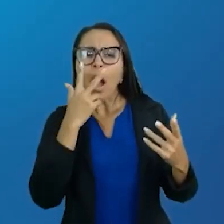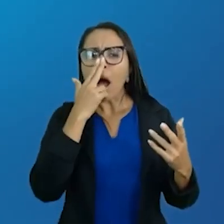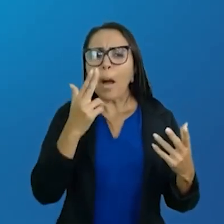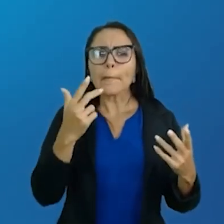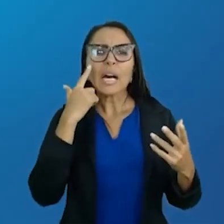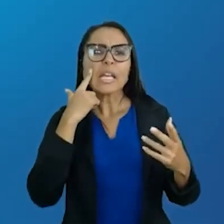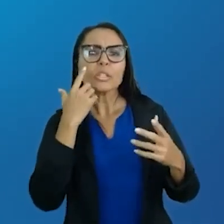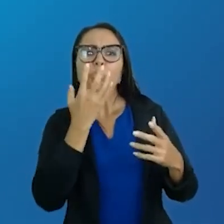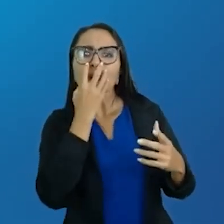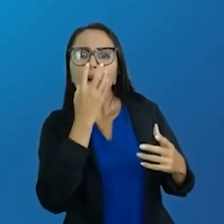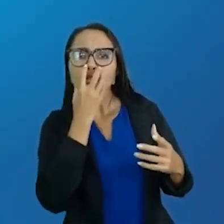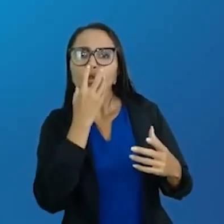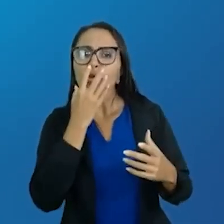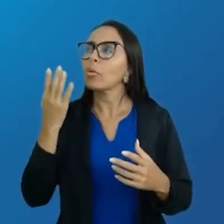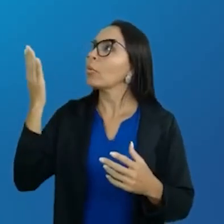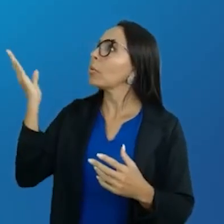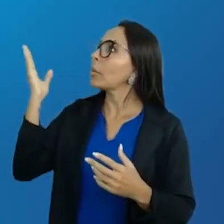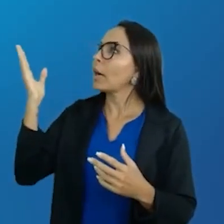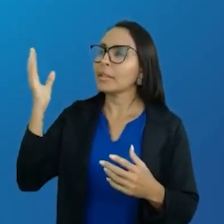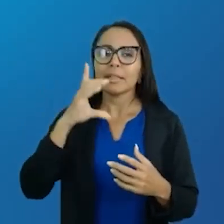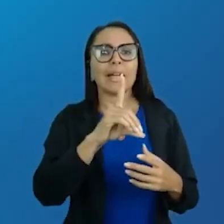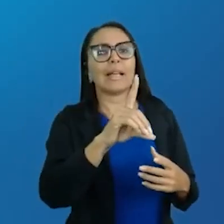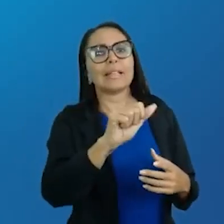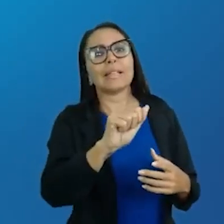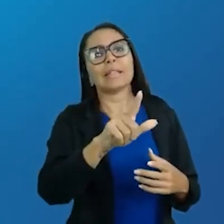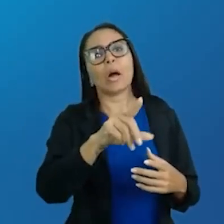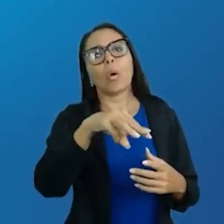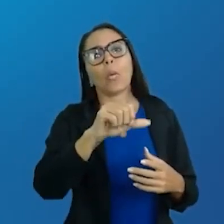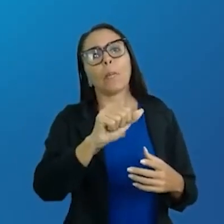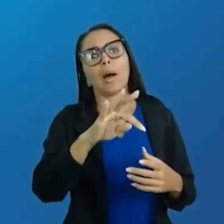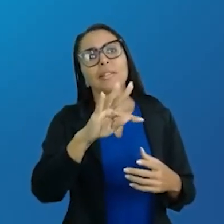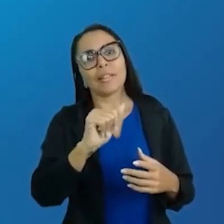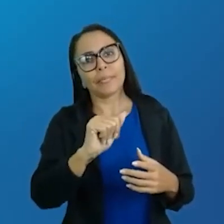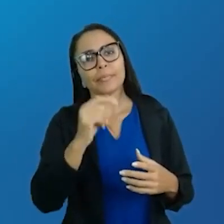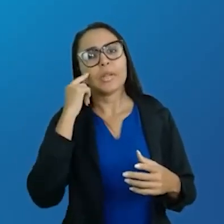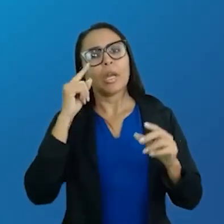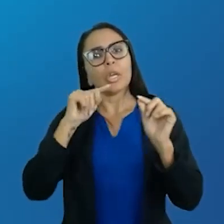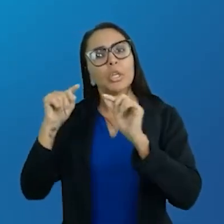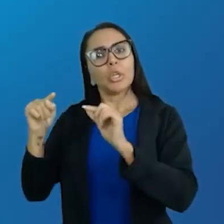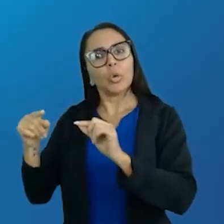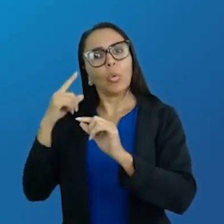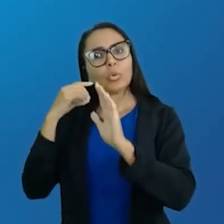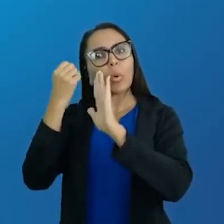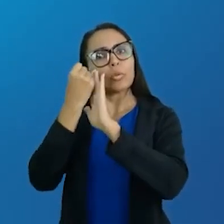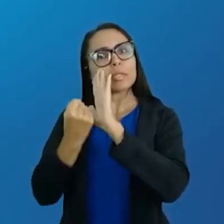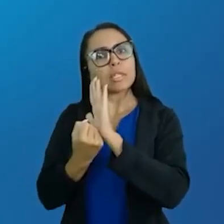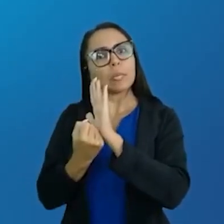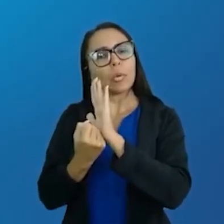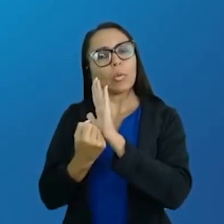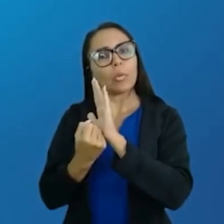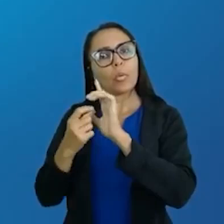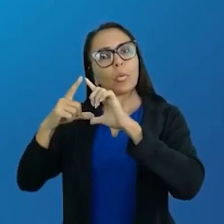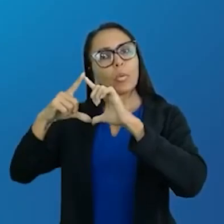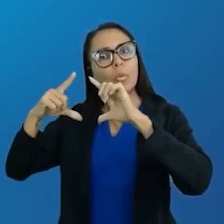através do mundo e tal, vai criar o dálmata aí. Então, esse é o fechamento. E no outro é o C do Carrefour. Não sei se vocês já repararam, mas a